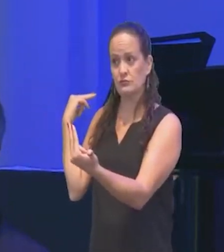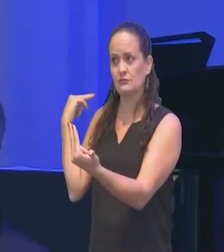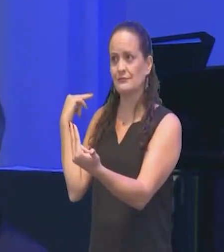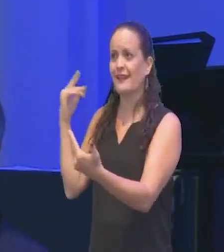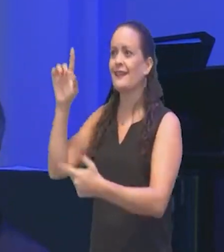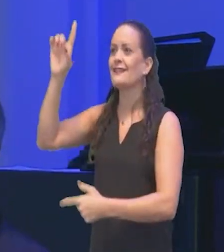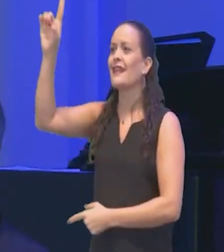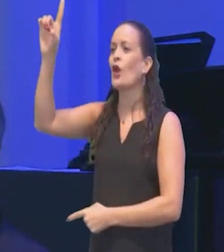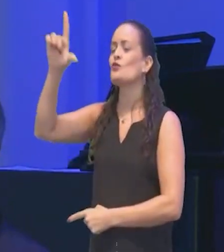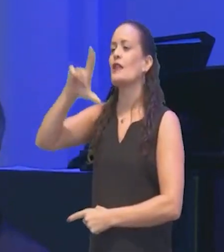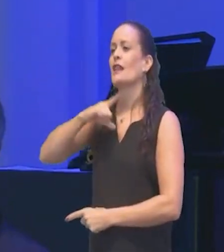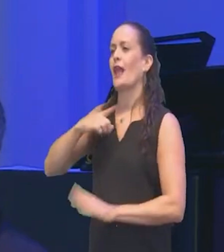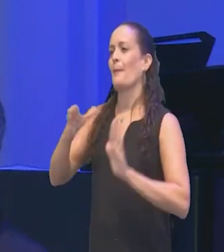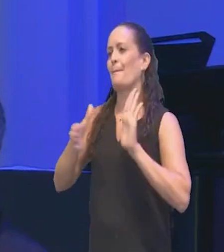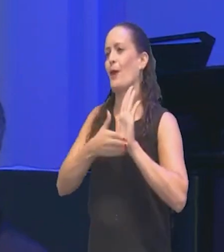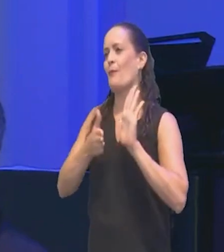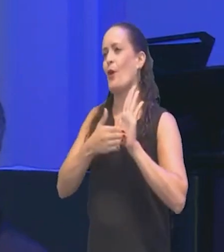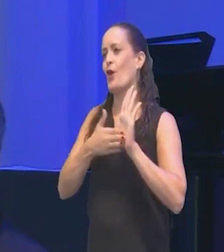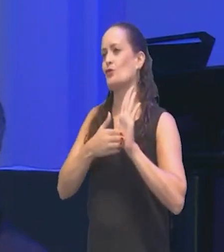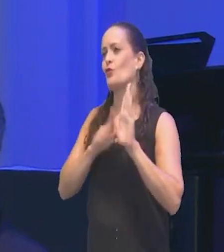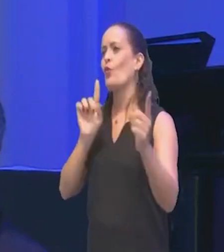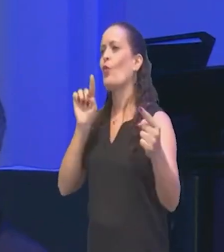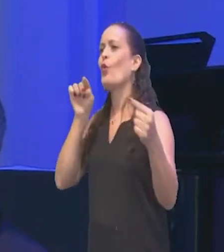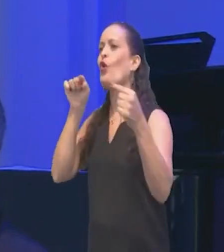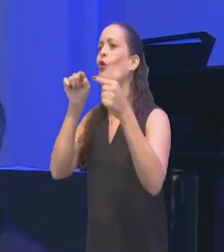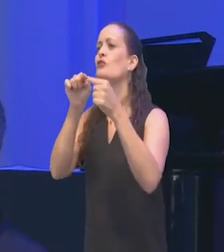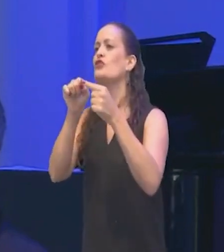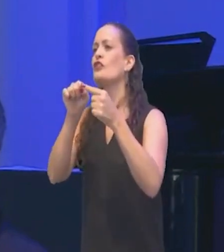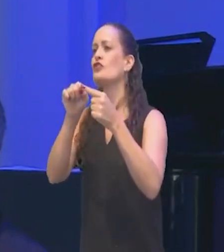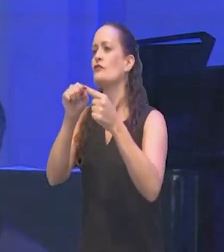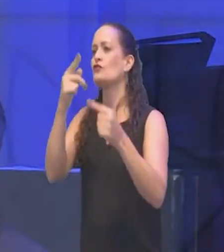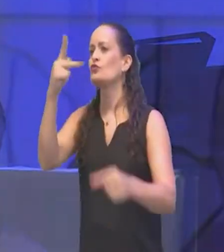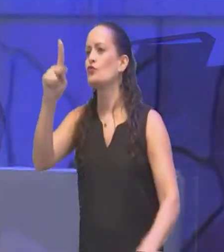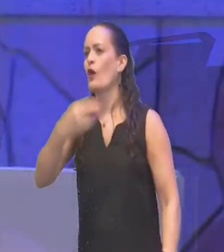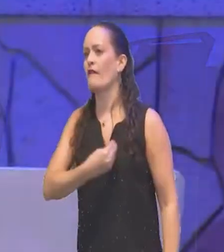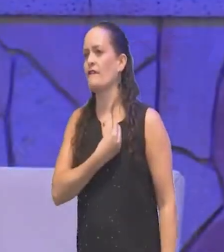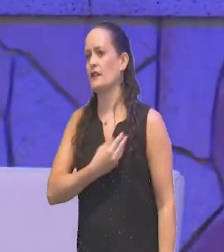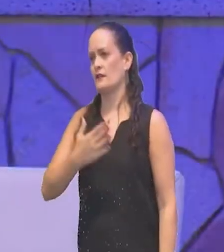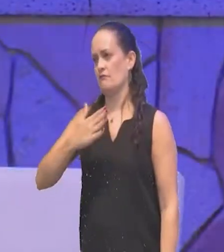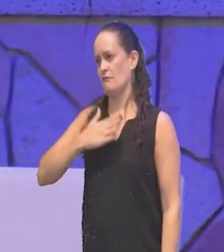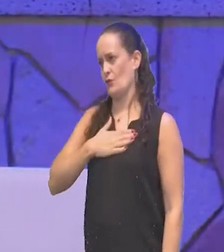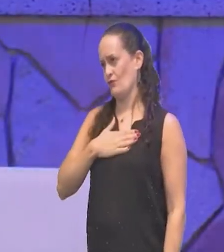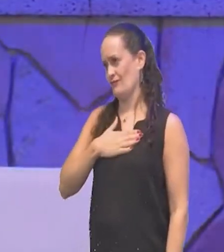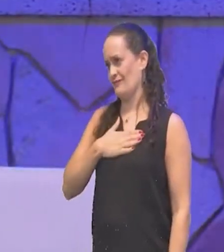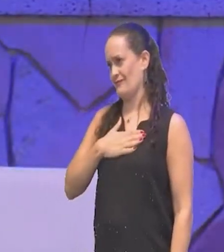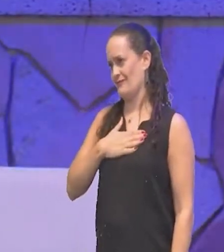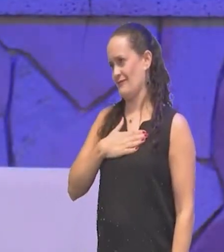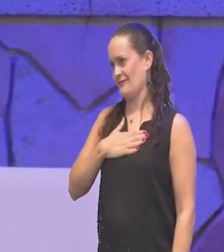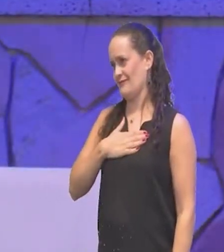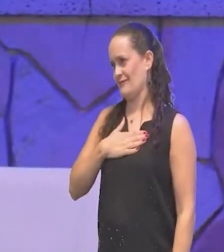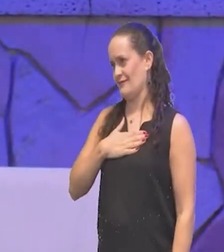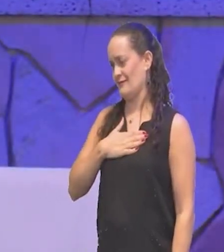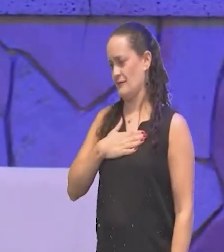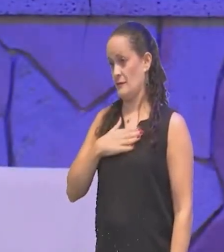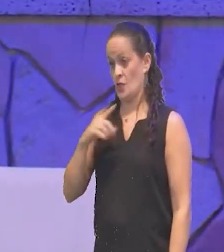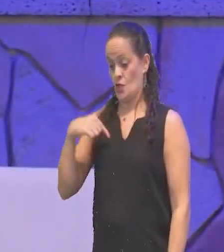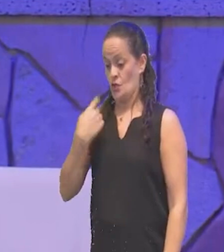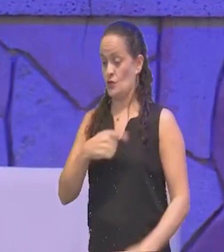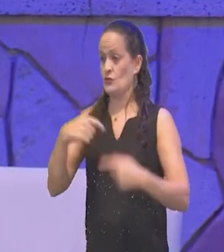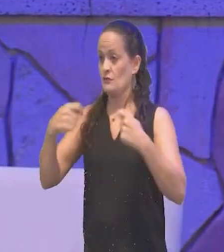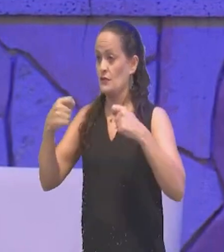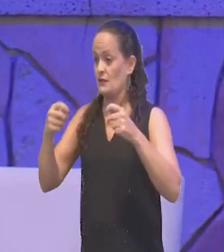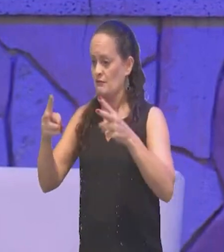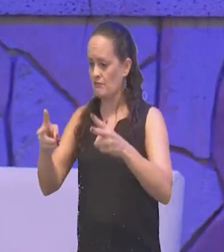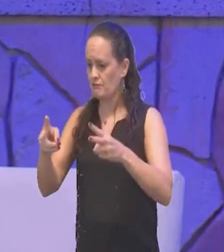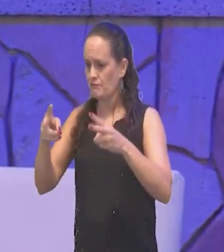seja cumprido na minha vida, na sua vida e na vida da nossa família. Interessante percebermos que no desfile que foi